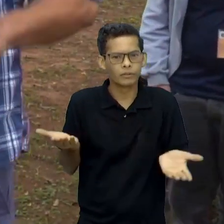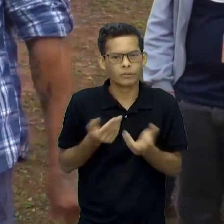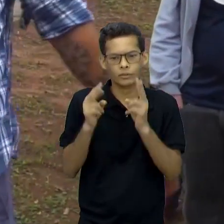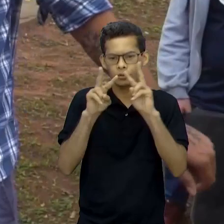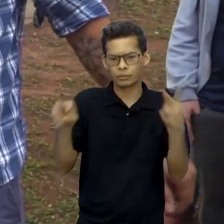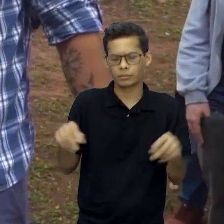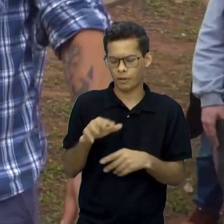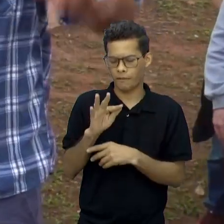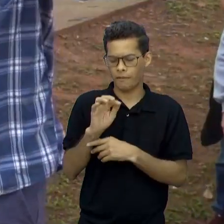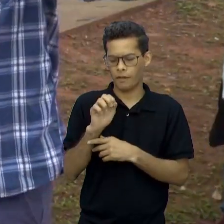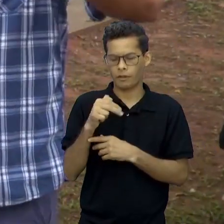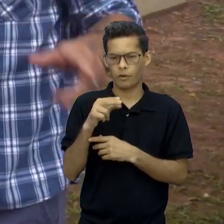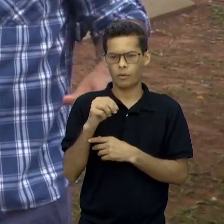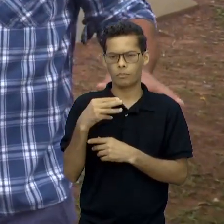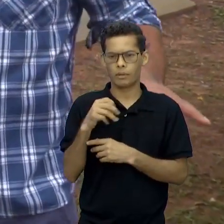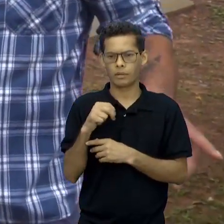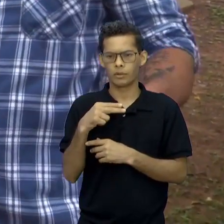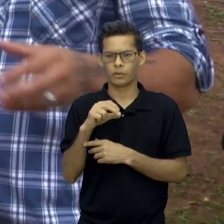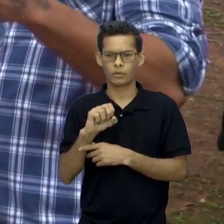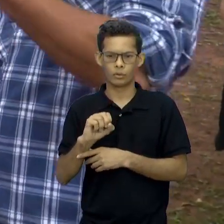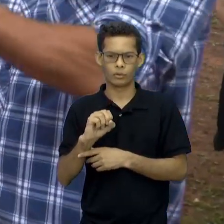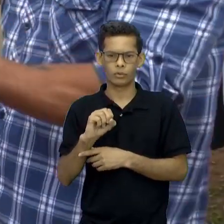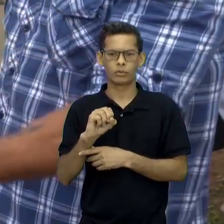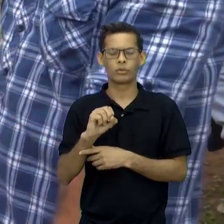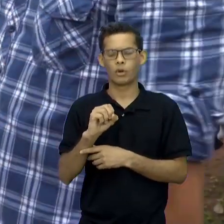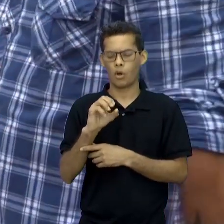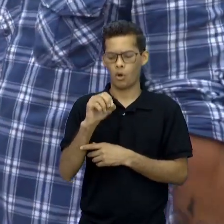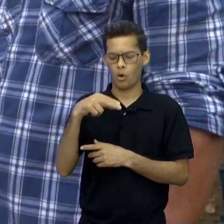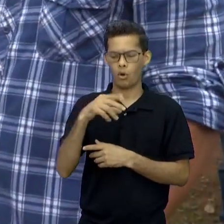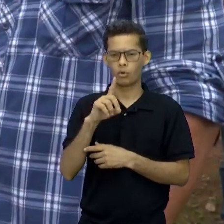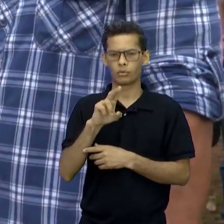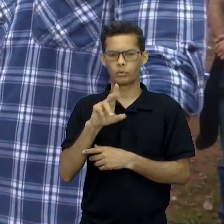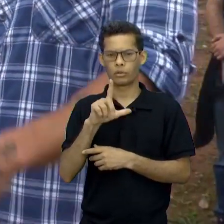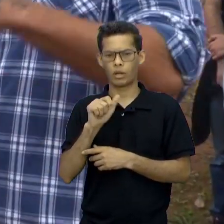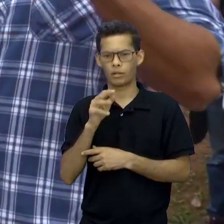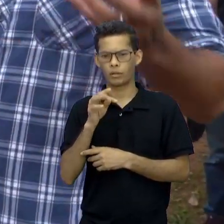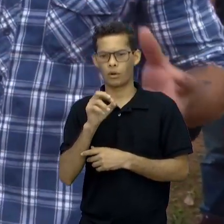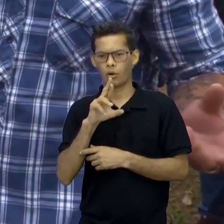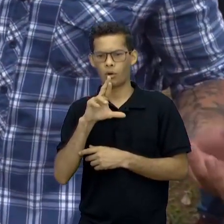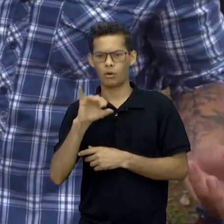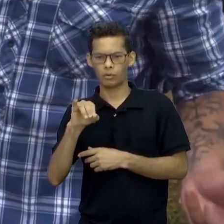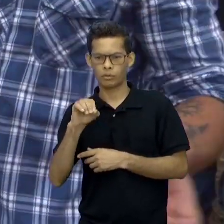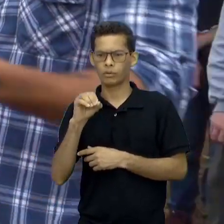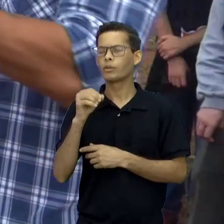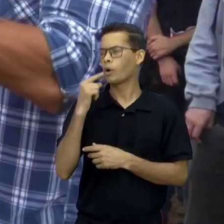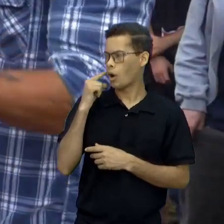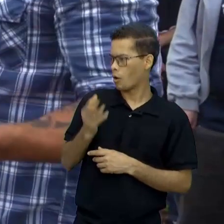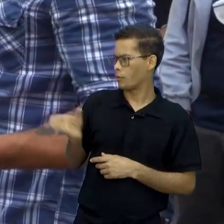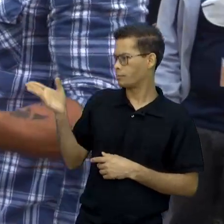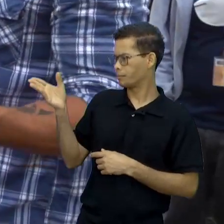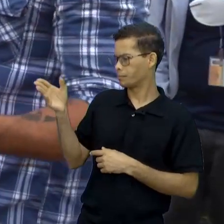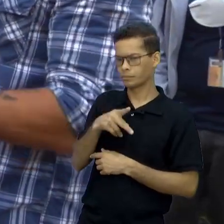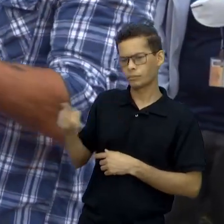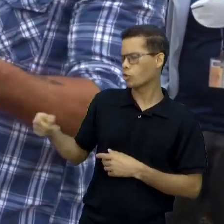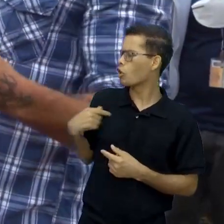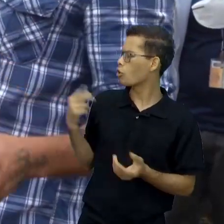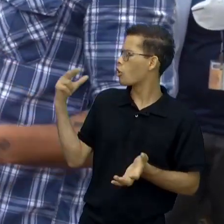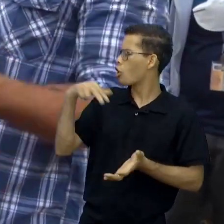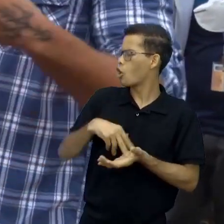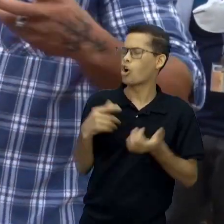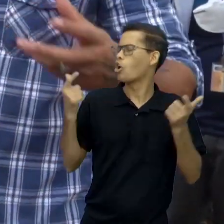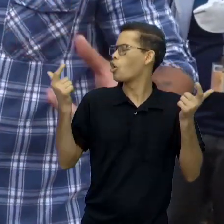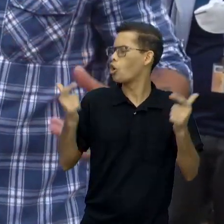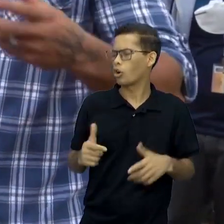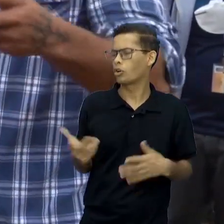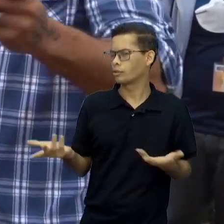Fenômenos Ondulatórios. Eu estou aqui no espaço com o professor Porsani. E aí a ideia é assim, perguntar para o professor onde estamos, né, professor? Onde estamos, o